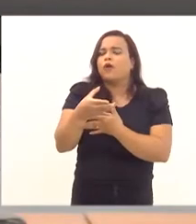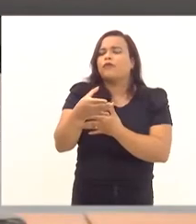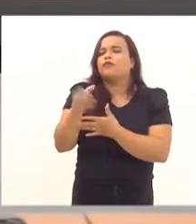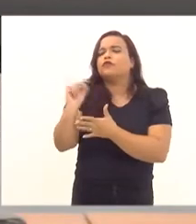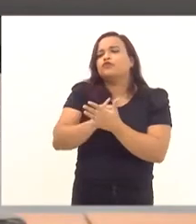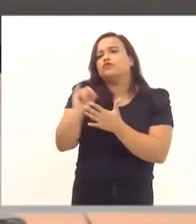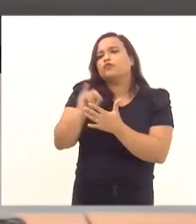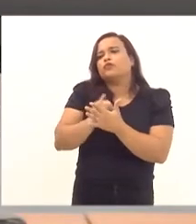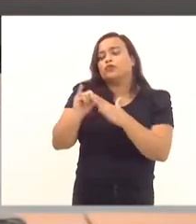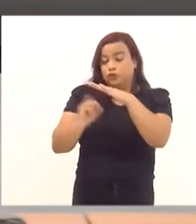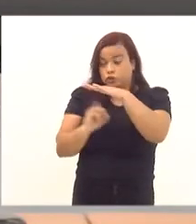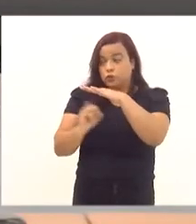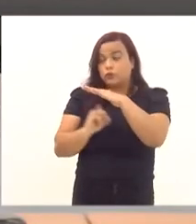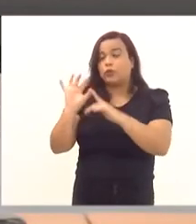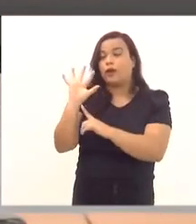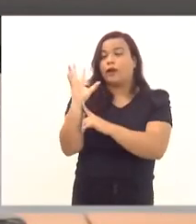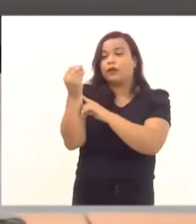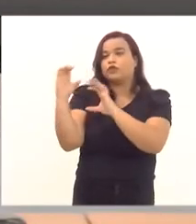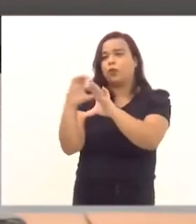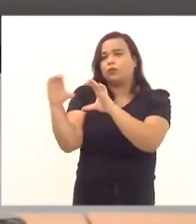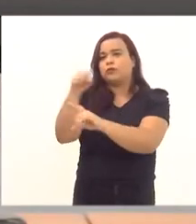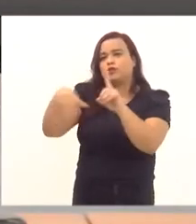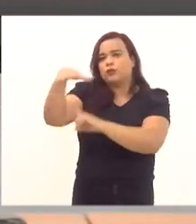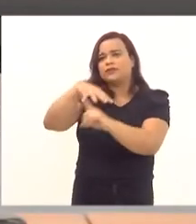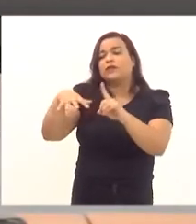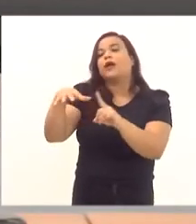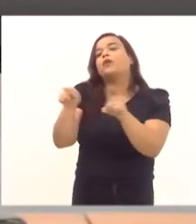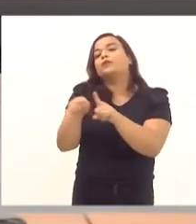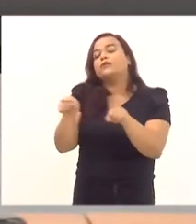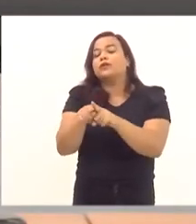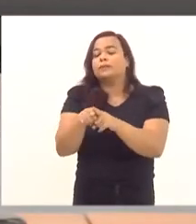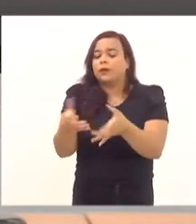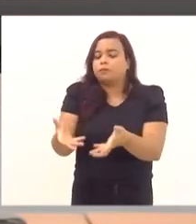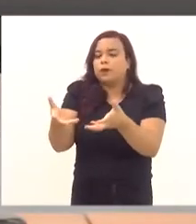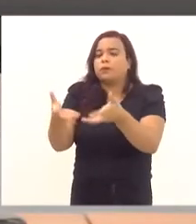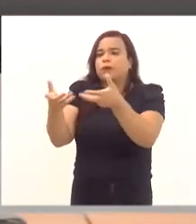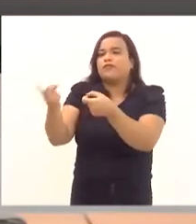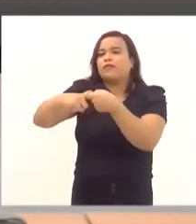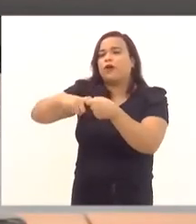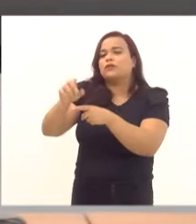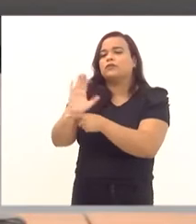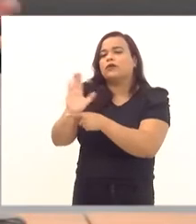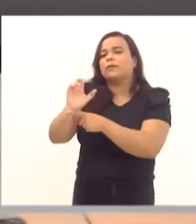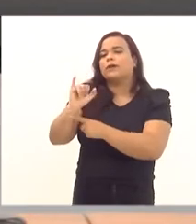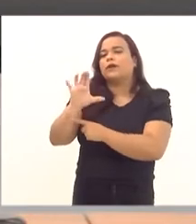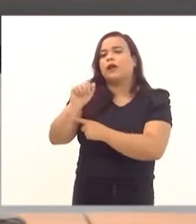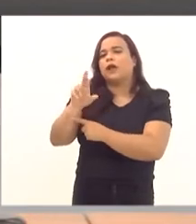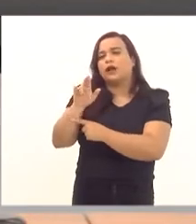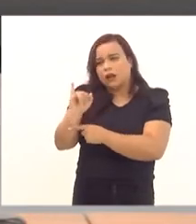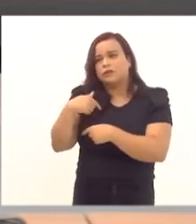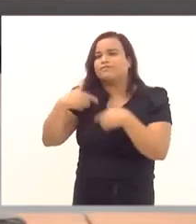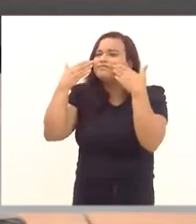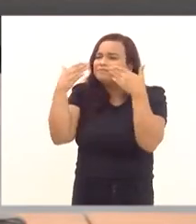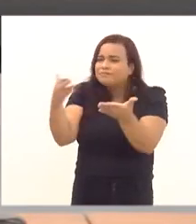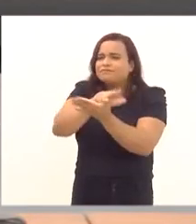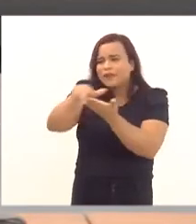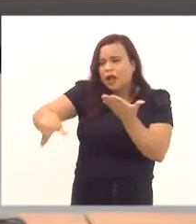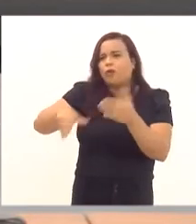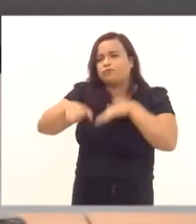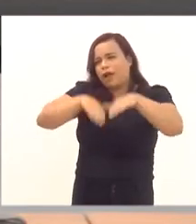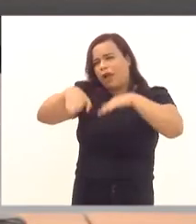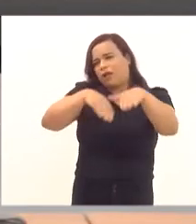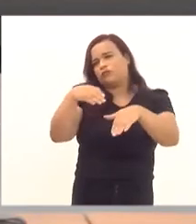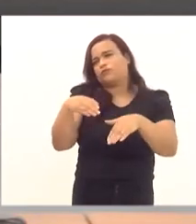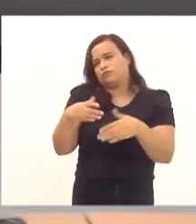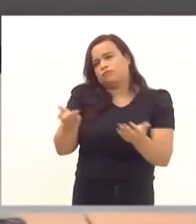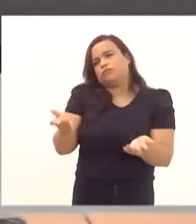e comunicação social do campus do Gragoatá EA recuperação do cinema que era aí então eu queria tacar algumas dessas etapas isso não